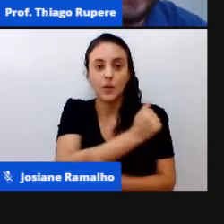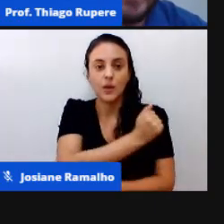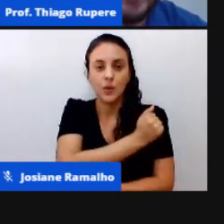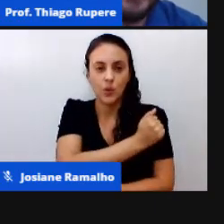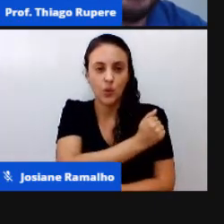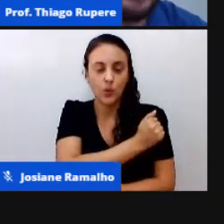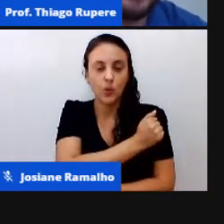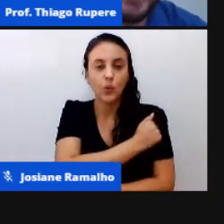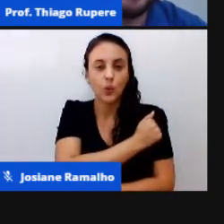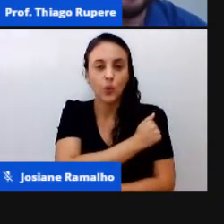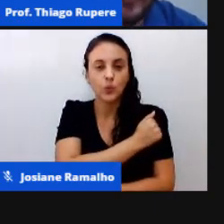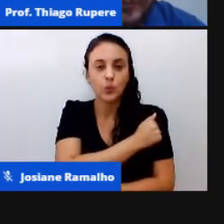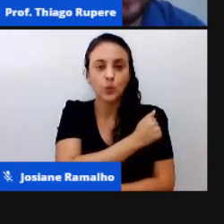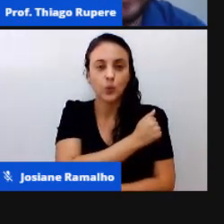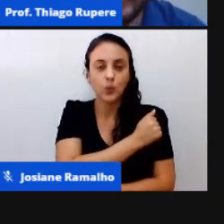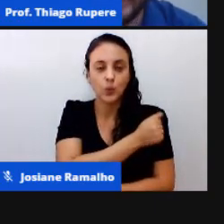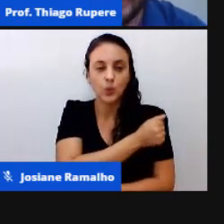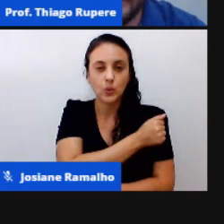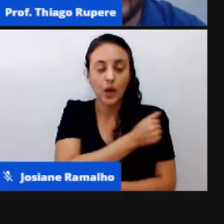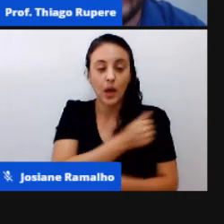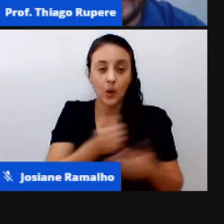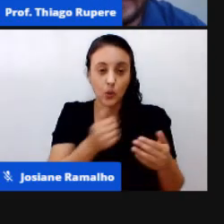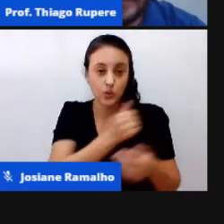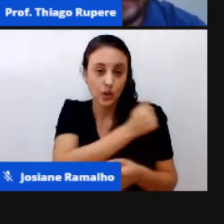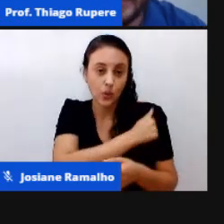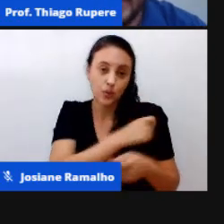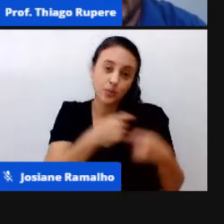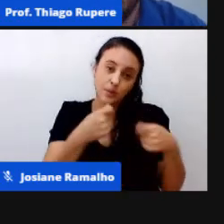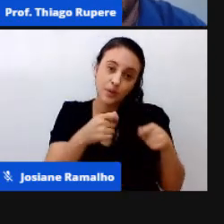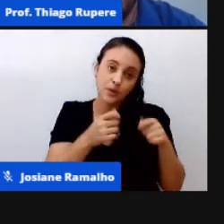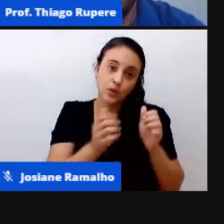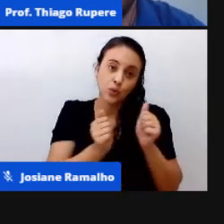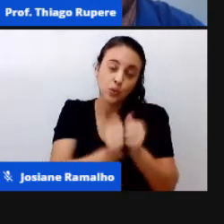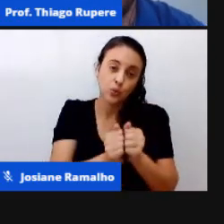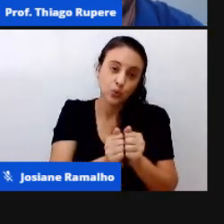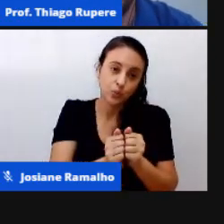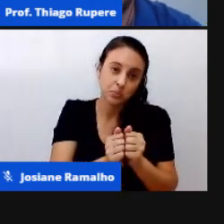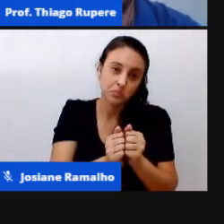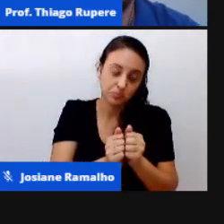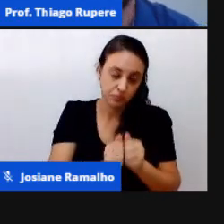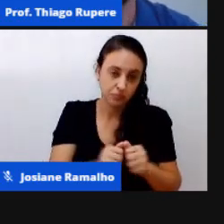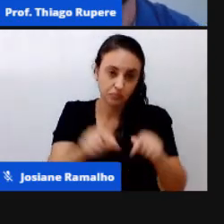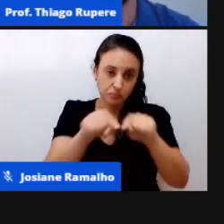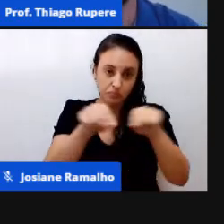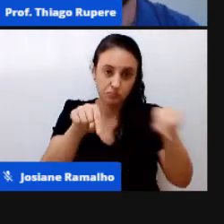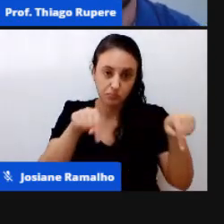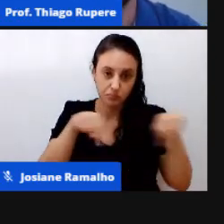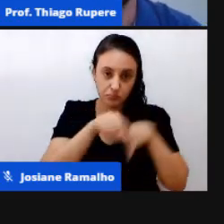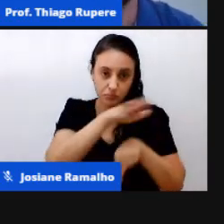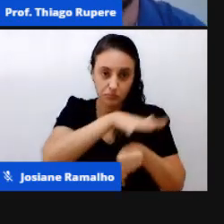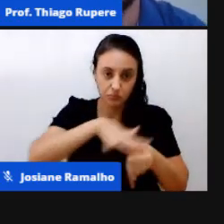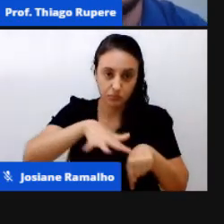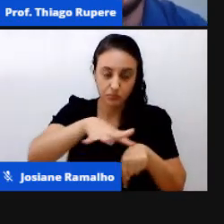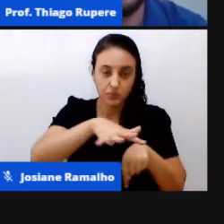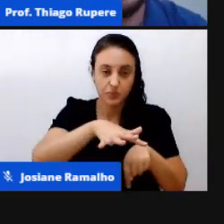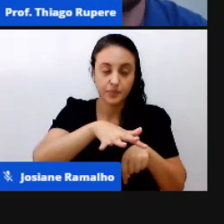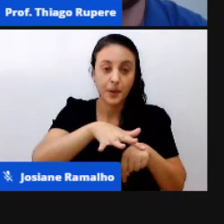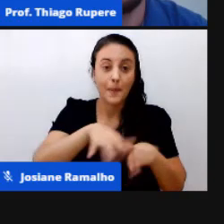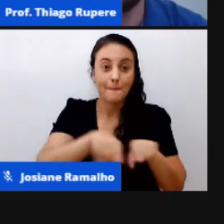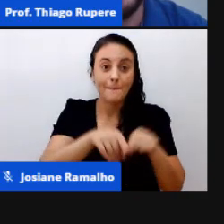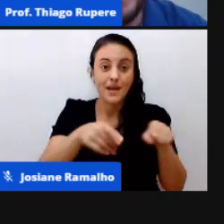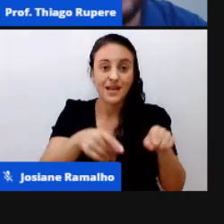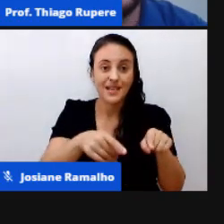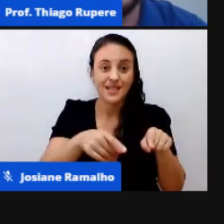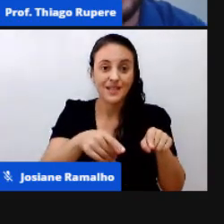de estarem juntos no mesmo ambiente, né? Mas o trabalho em equipe ele